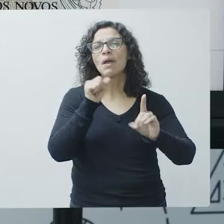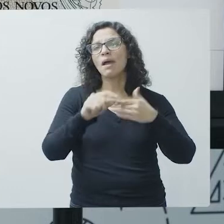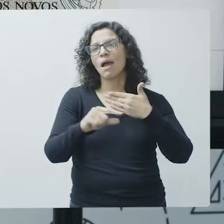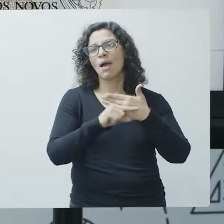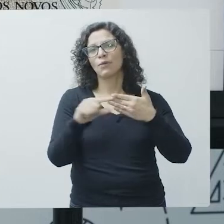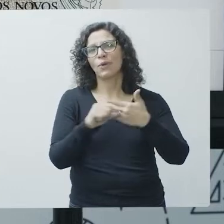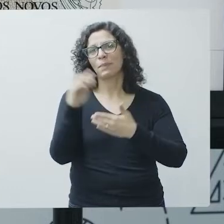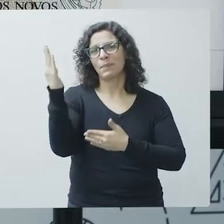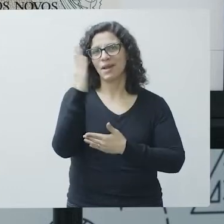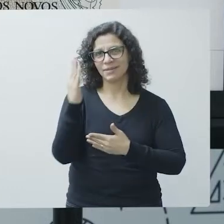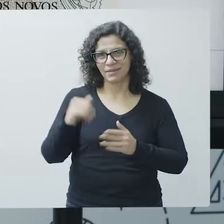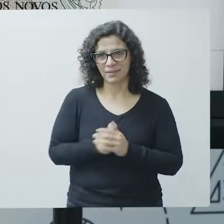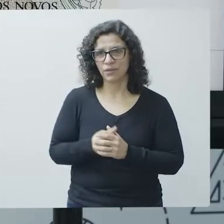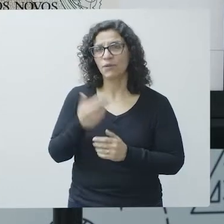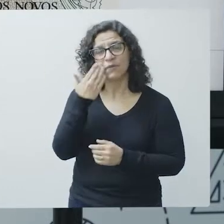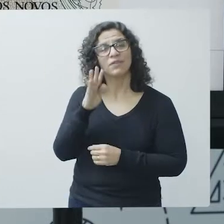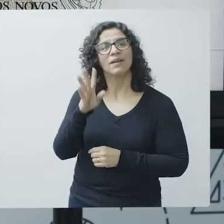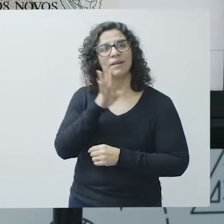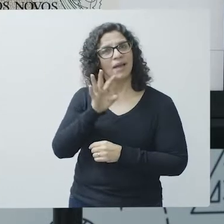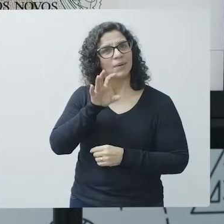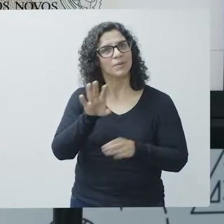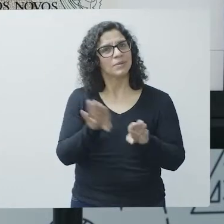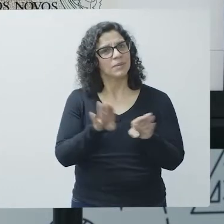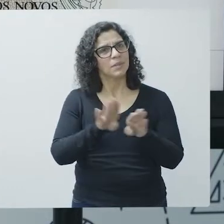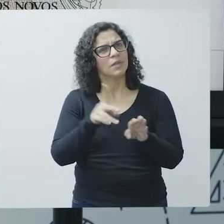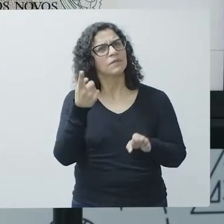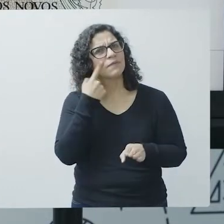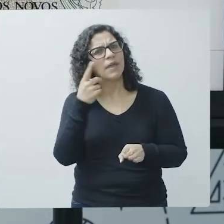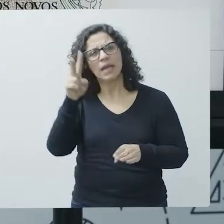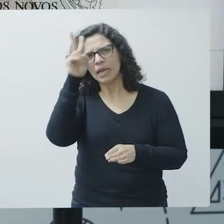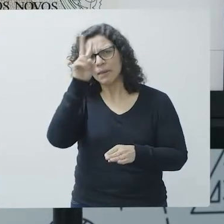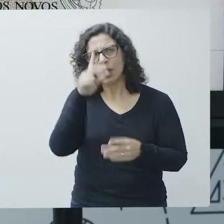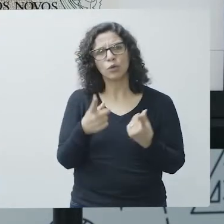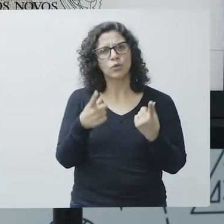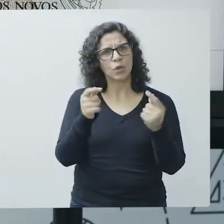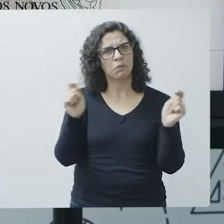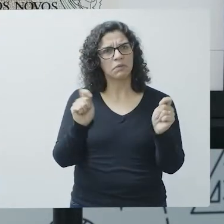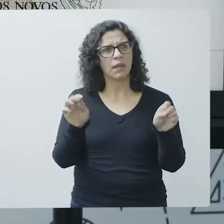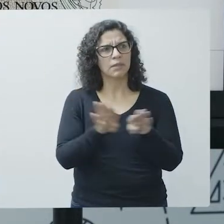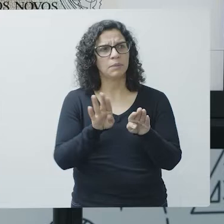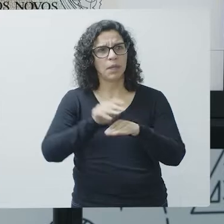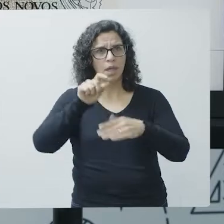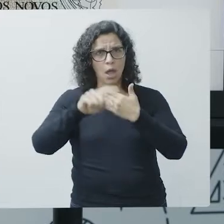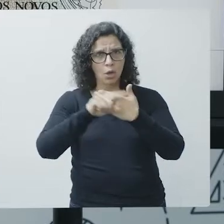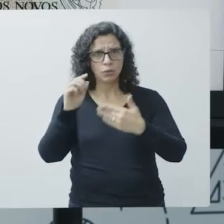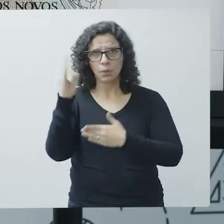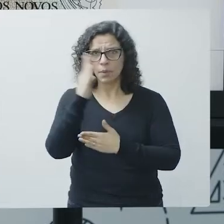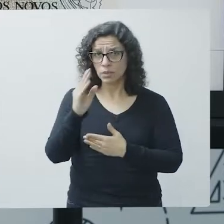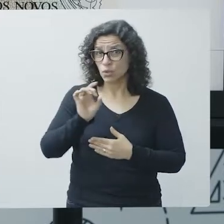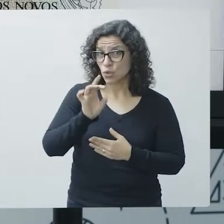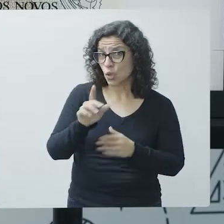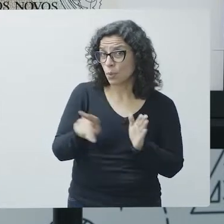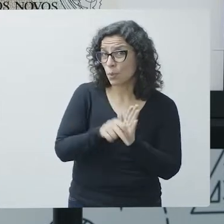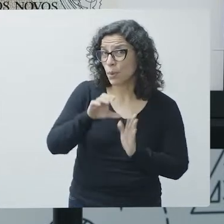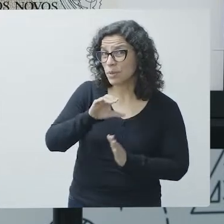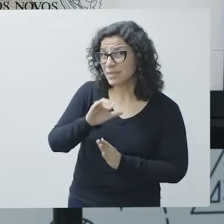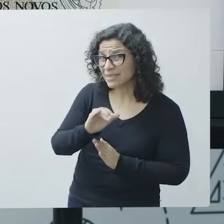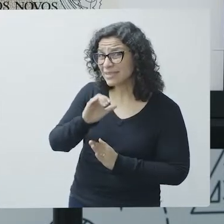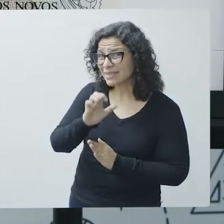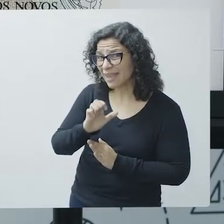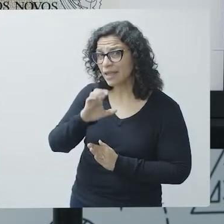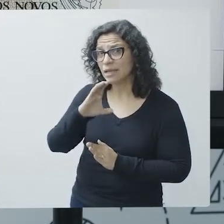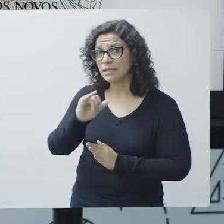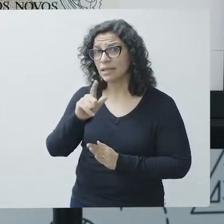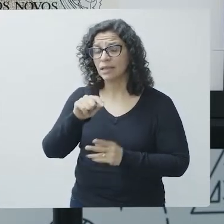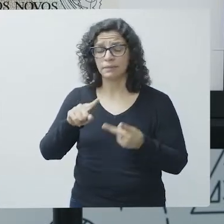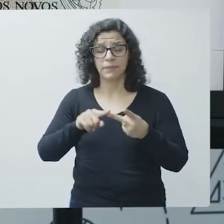escritores brasileiros. Não é bacana isso? A gente pegar ali e ver que tem escritores brasileiros. E não foi só a Cecília Meirelles, não.